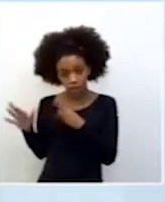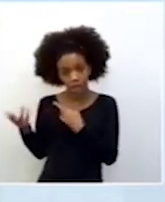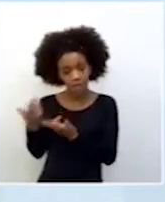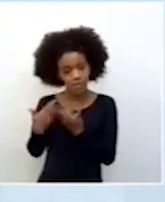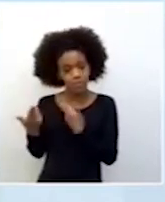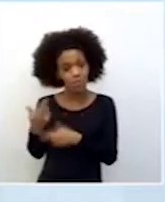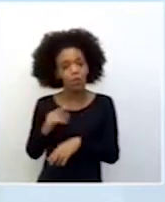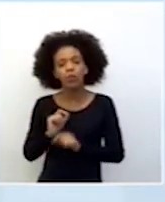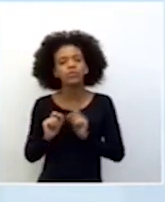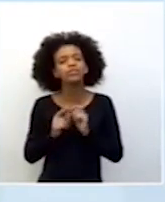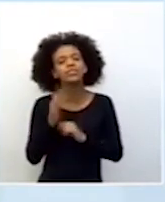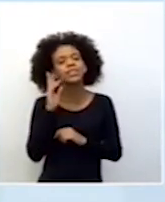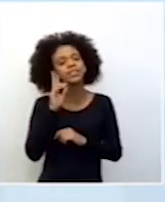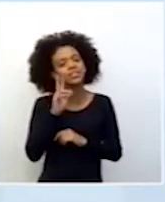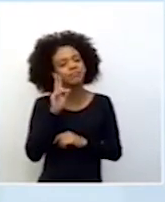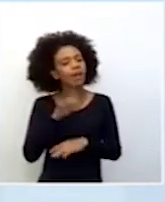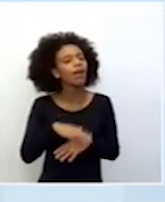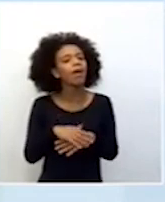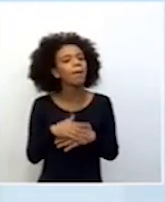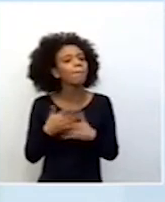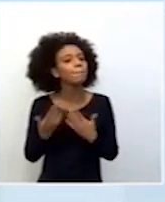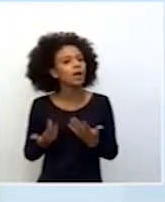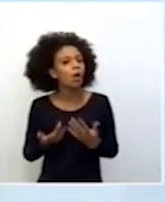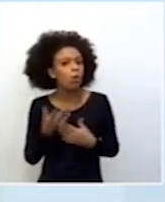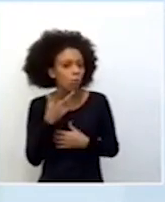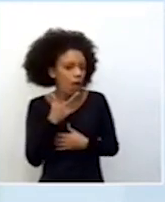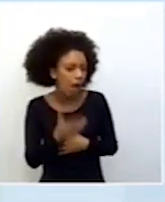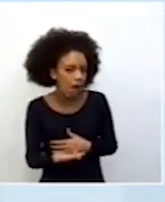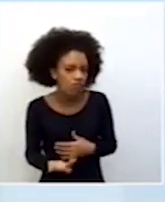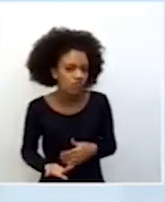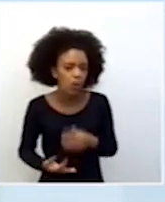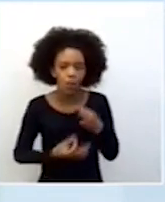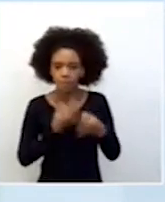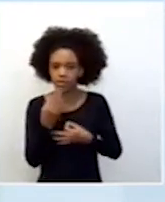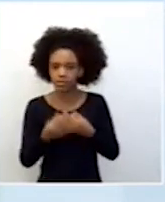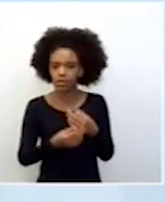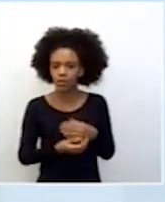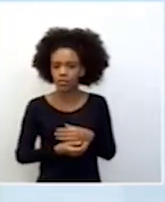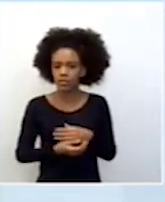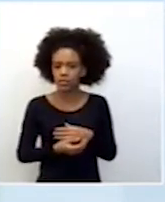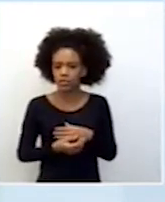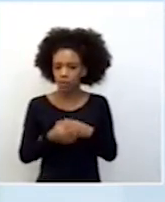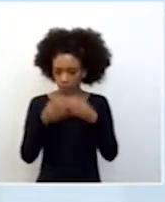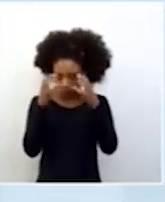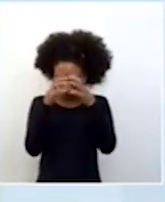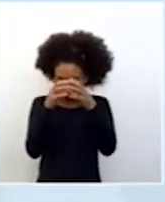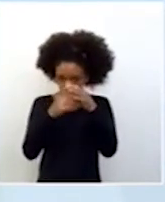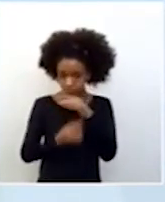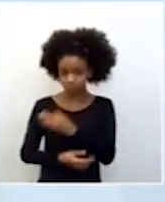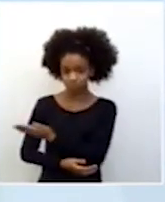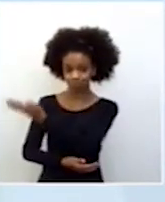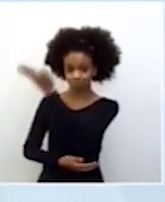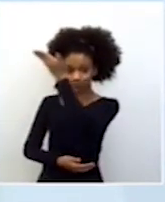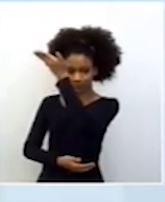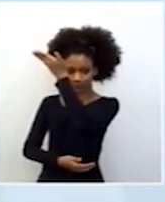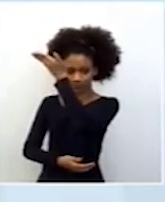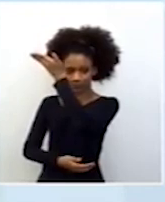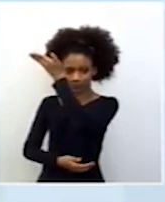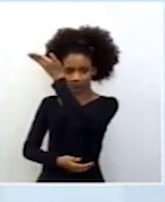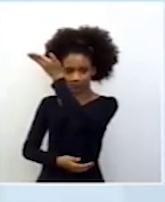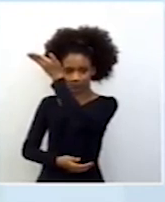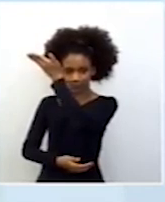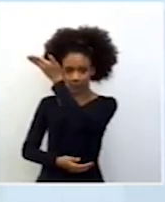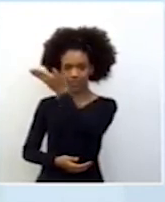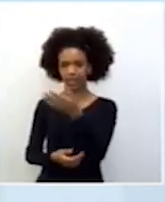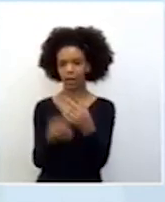Respondam pra gente o que vocês acham que representa esse bichinho que está em cima da cabeça. Essa situação, que está né? na cabeça, que está